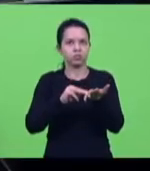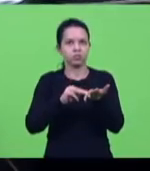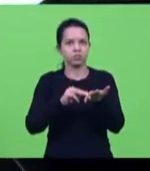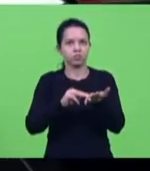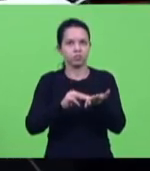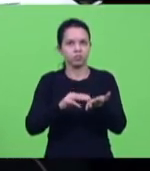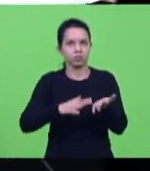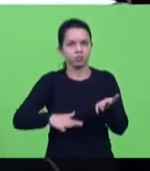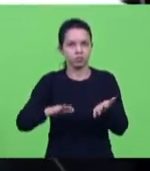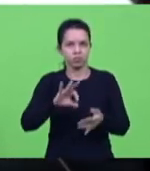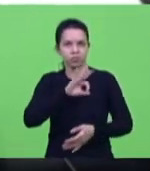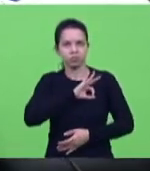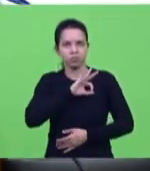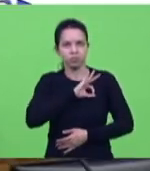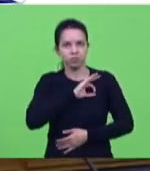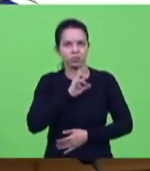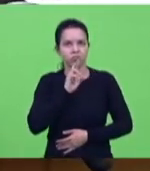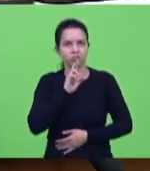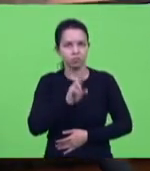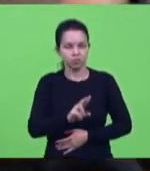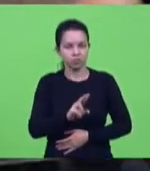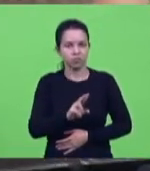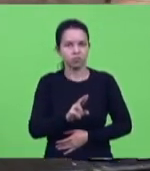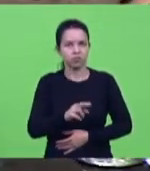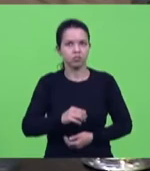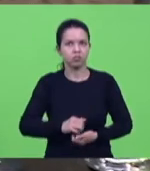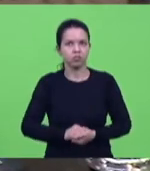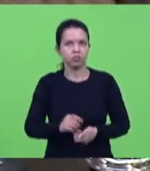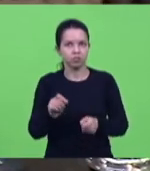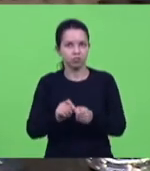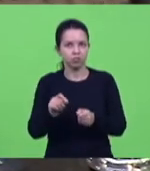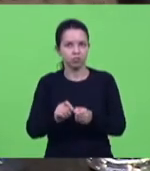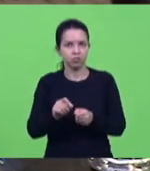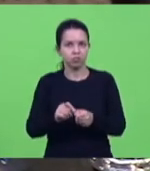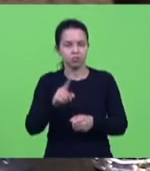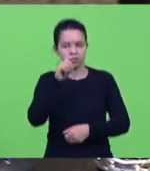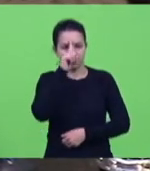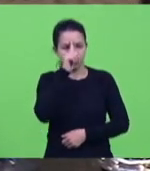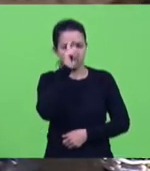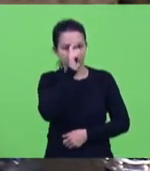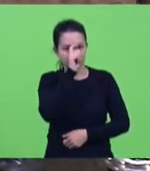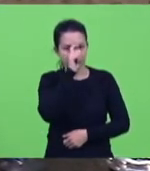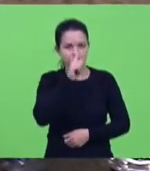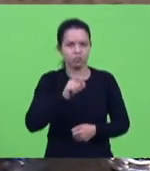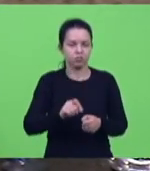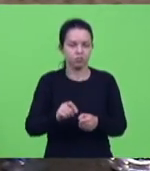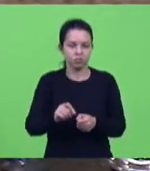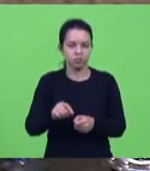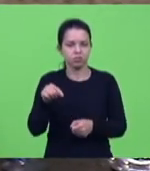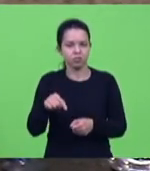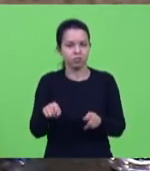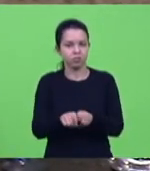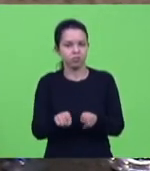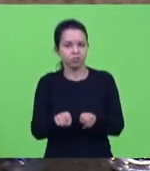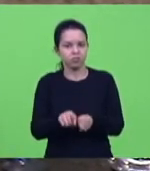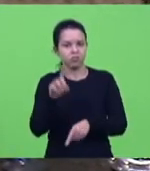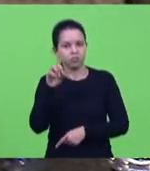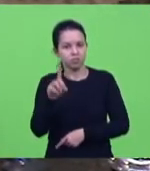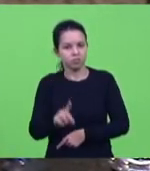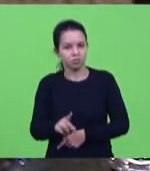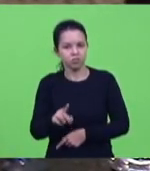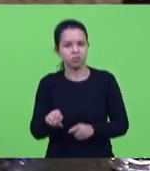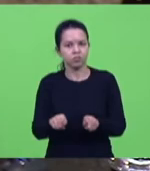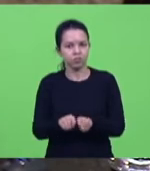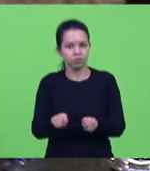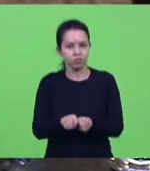eu respondo pelo mesmo motivo que se faz aqui de hospitais, que se faz aqui de diretores, e até da